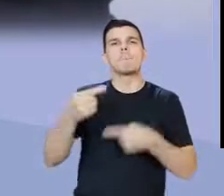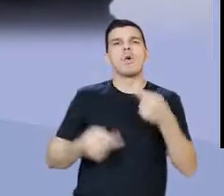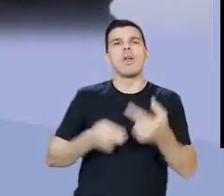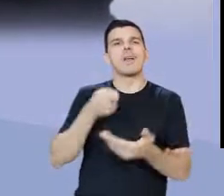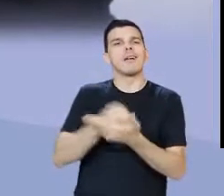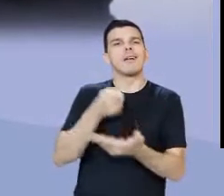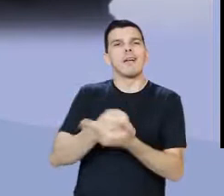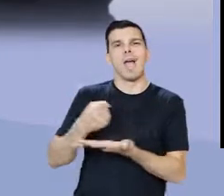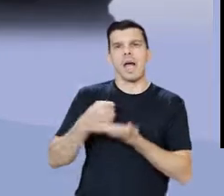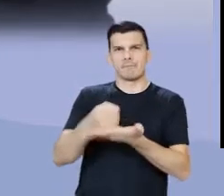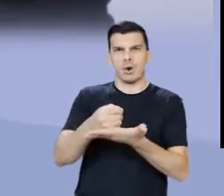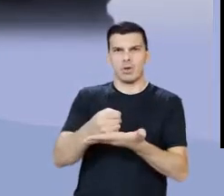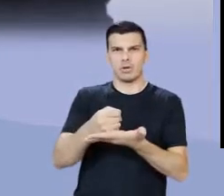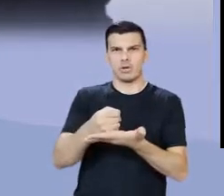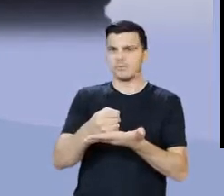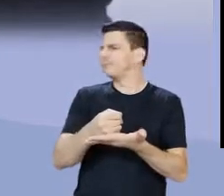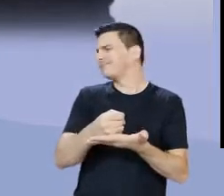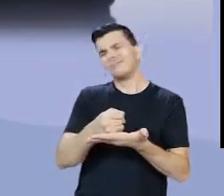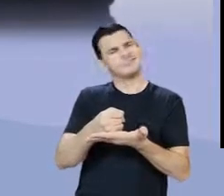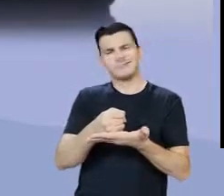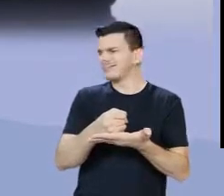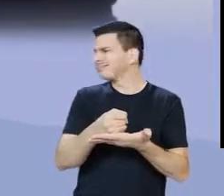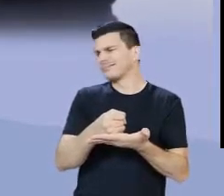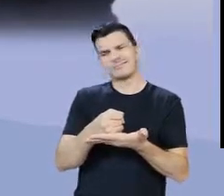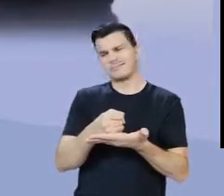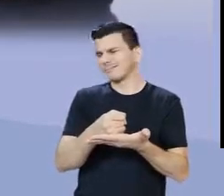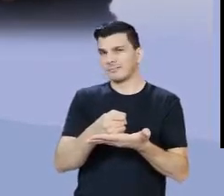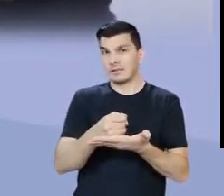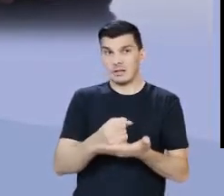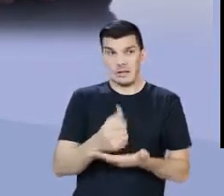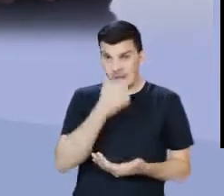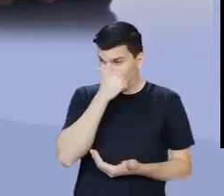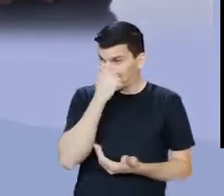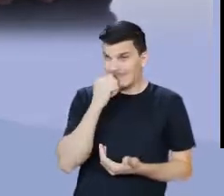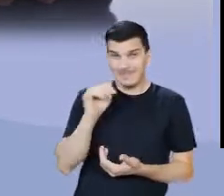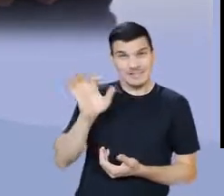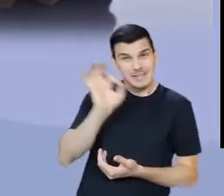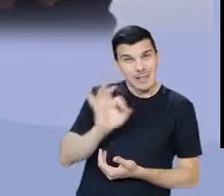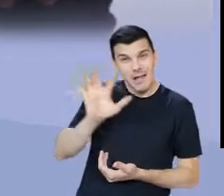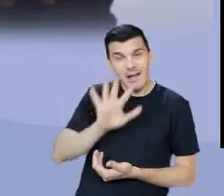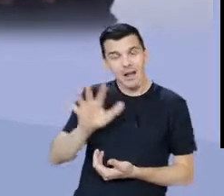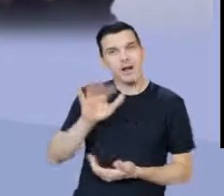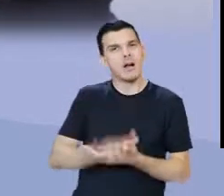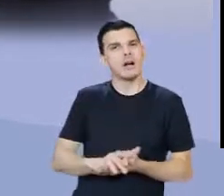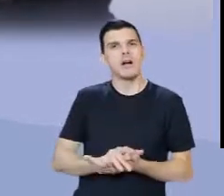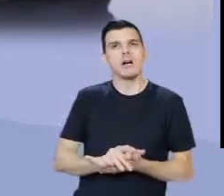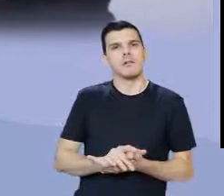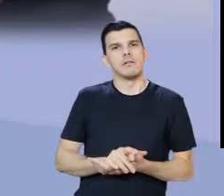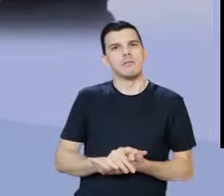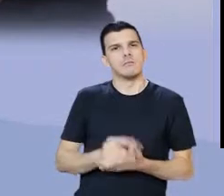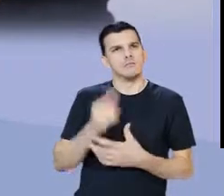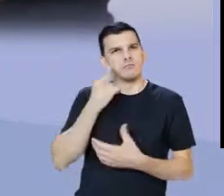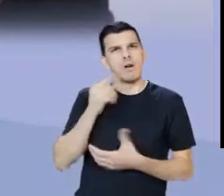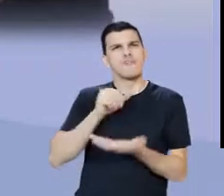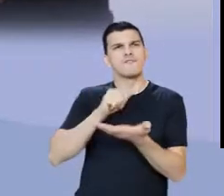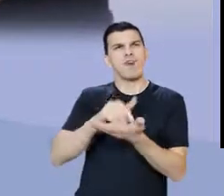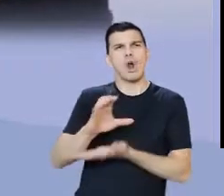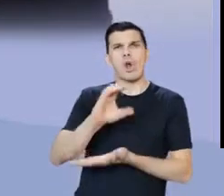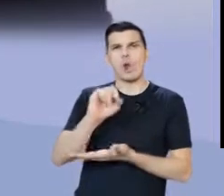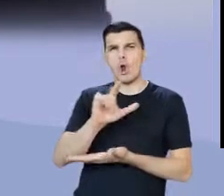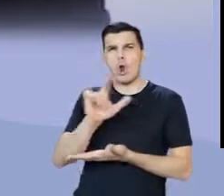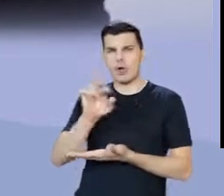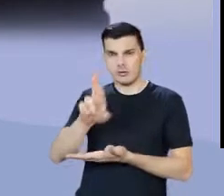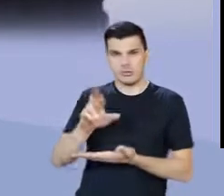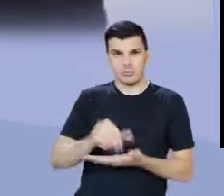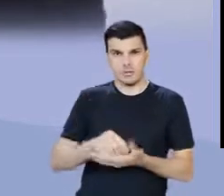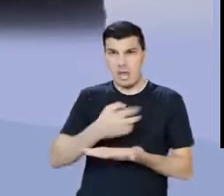das políticas afirmativas. Meu Deus. Professor, realmente eu não consigo ver nada na imagem. Na imagem tem um cartaz escrito